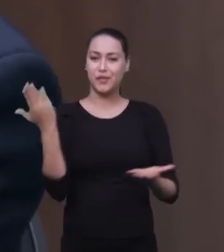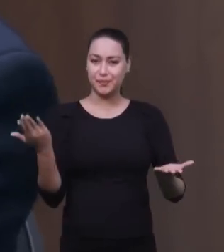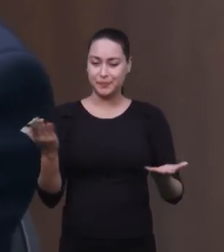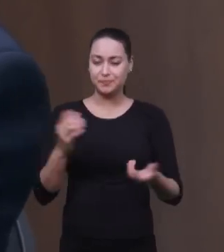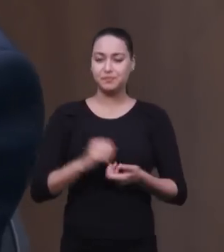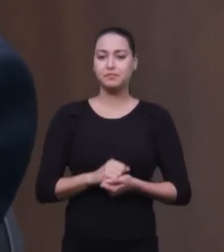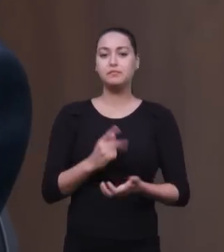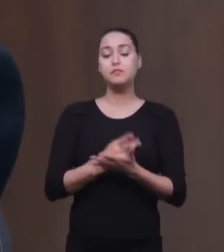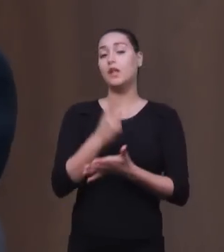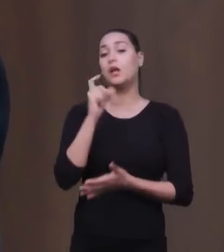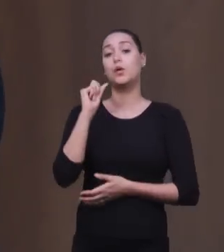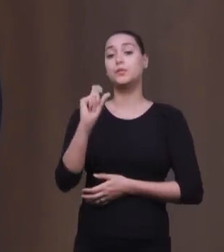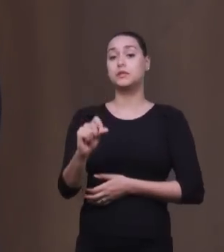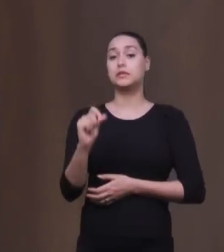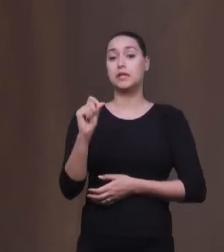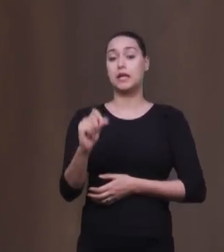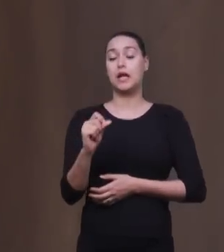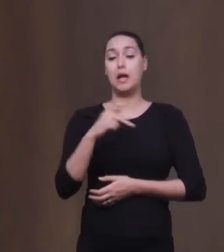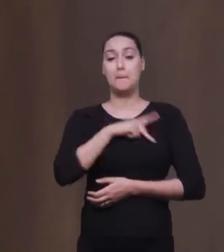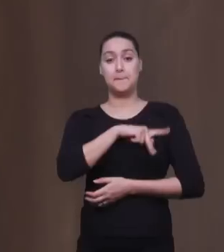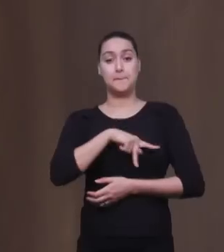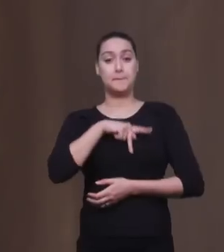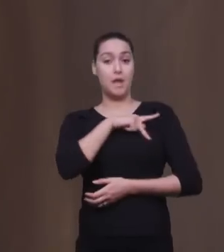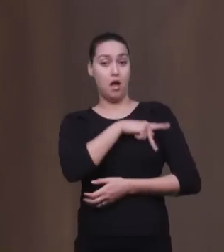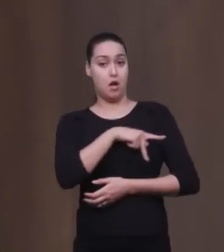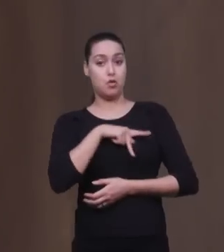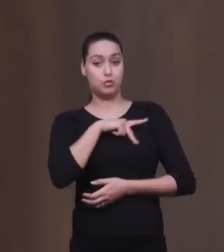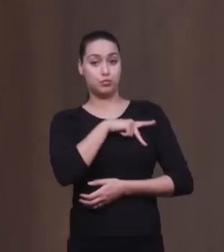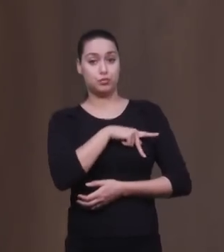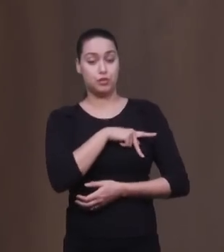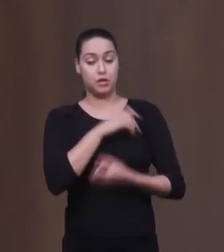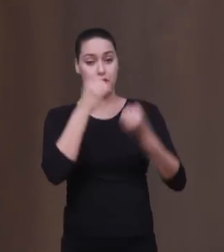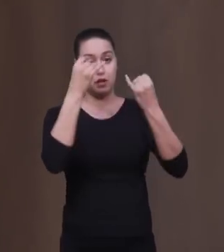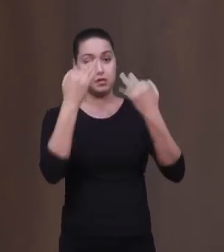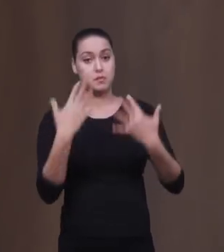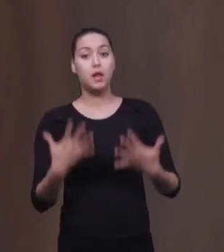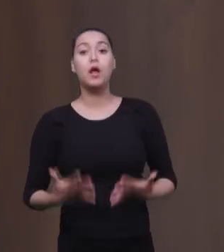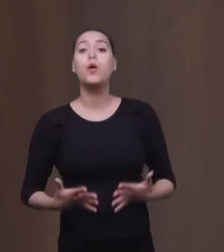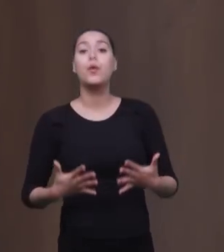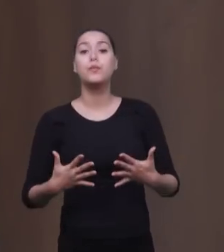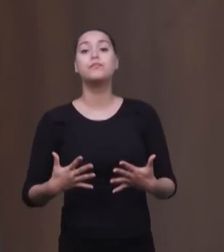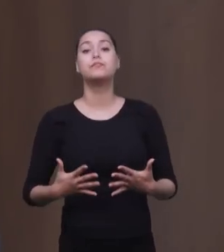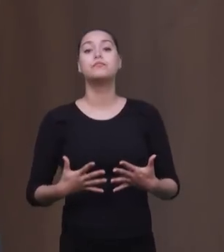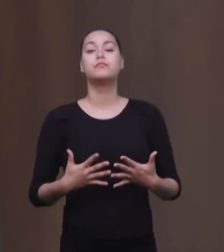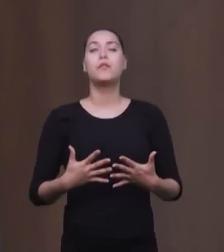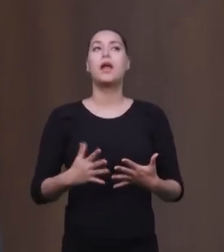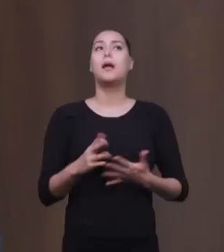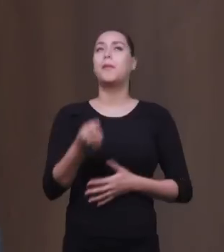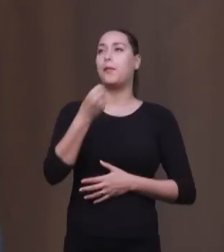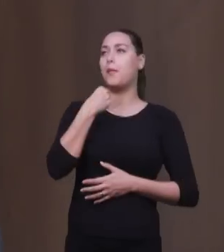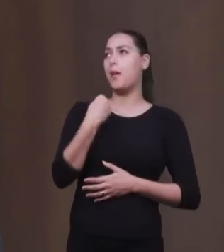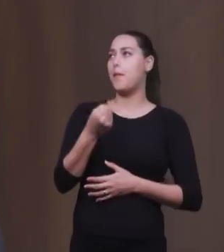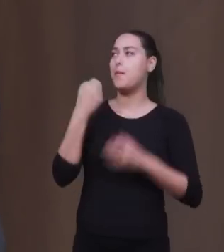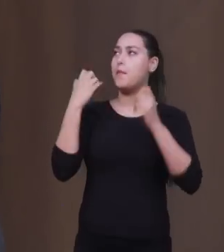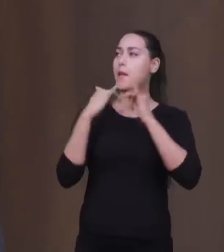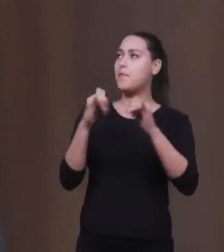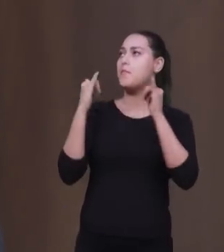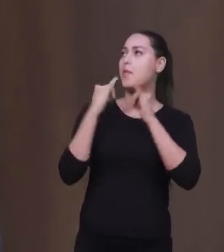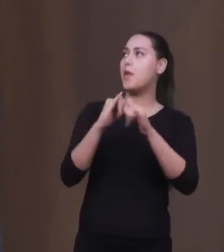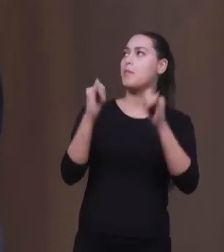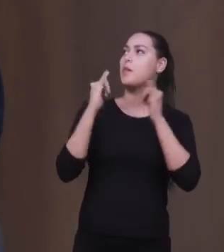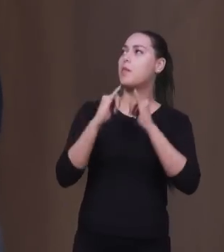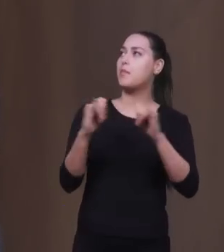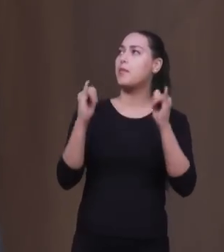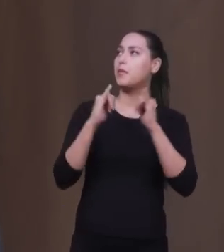o que acontece? O apóstolo Paulo, então, de repente entrou nesse lado. Quando ele entrou nesse lado, no discurso dele,